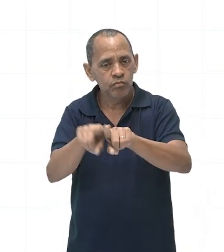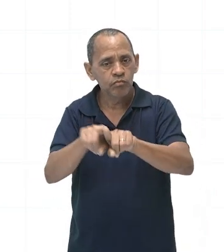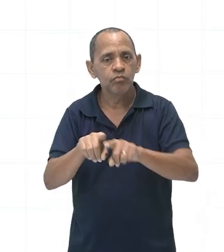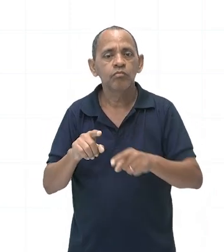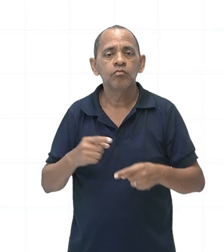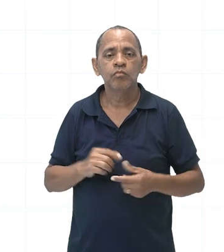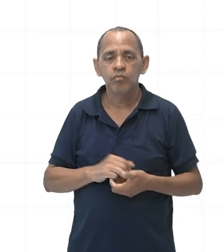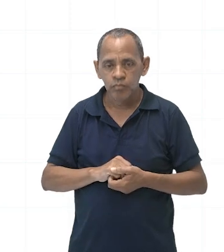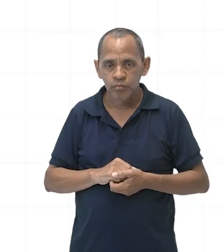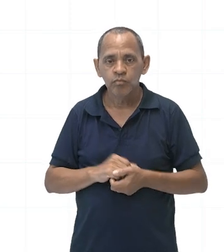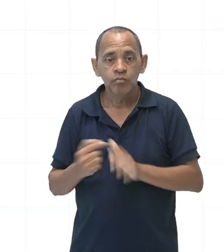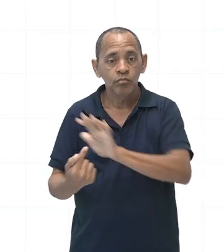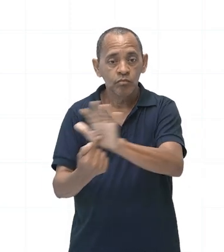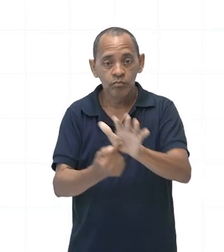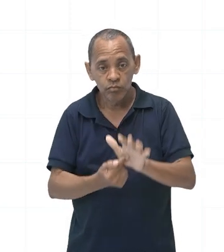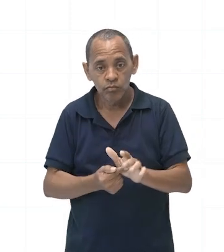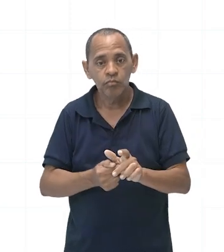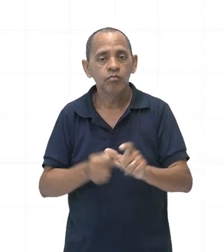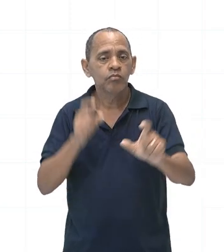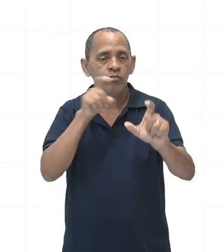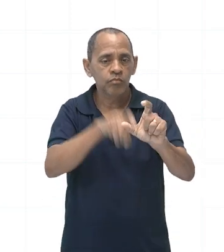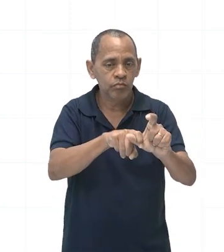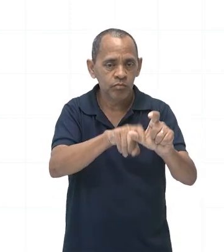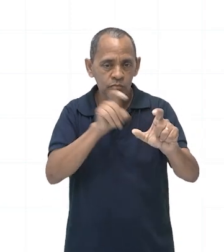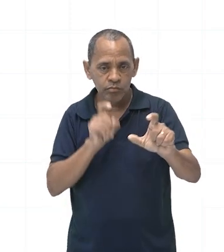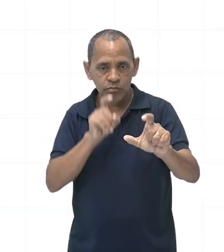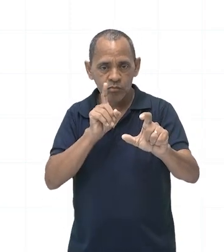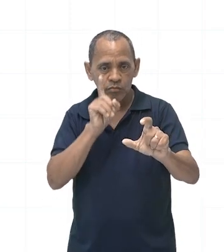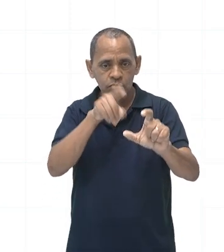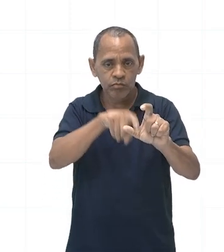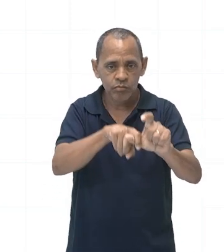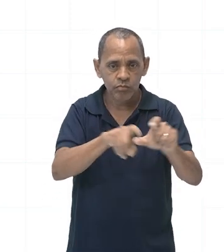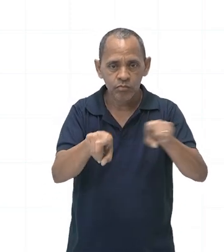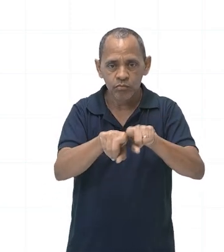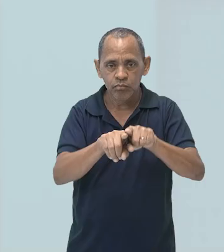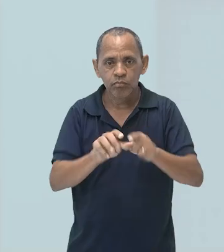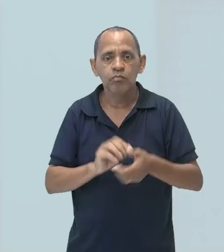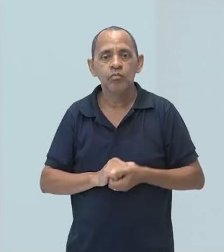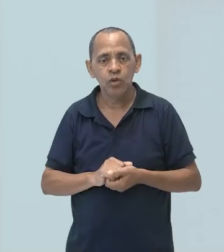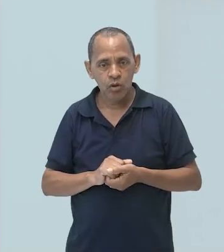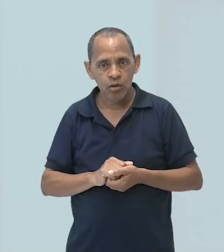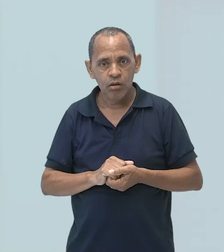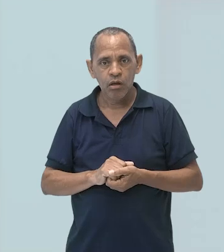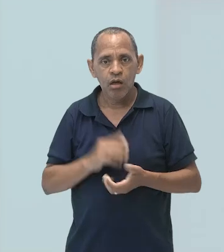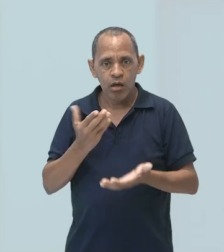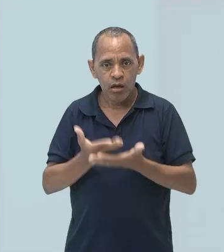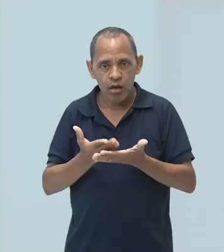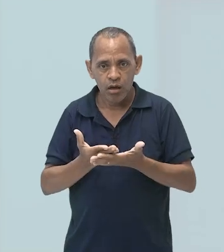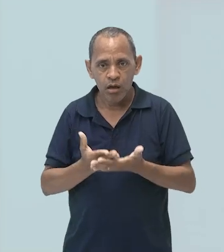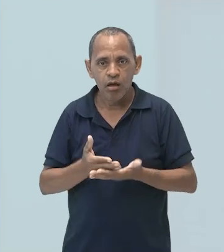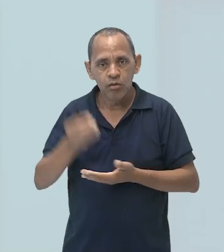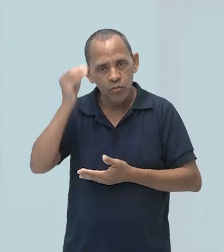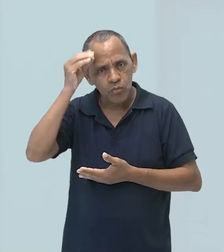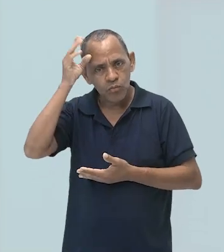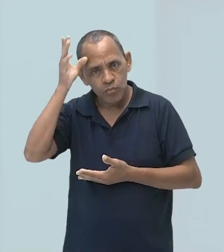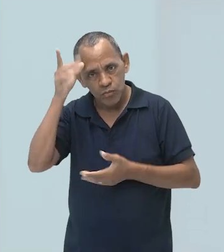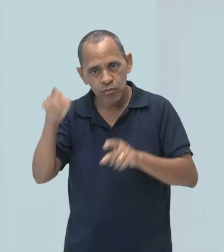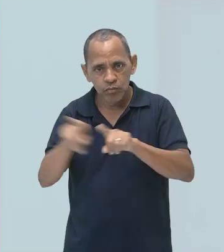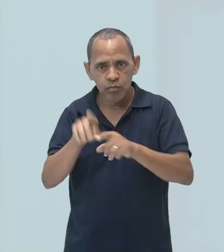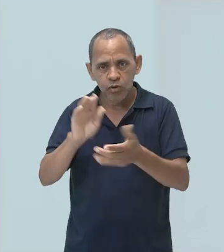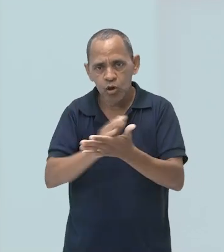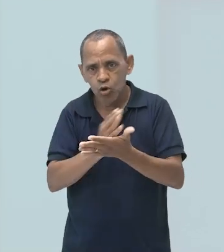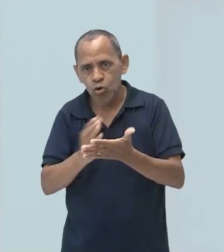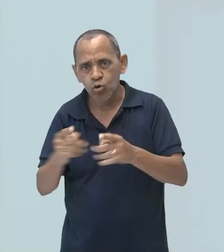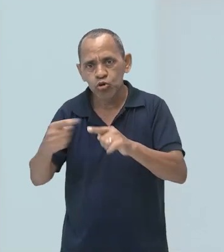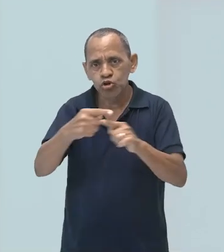orações coordenadas quanto subordinadas. Mas isso é o suficiente por hoje. Acho que dá para a gente compreender um pouquinho sobre as conjunções, sobre